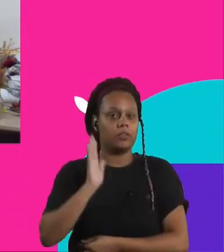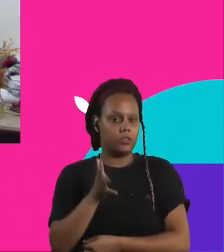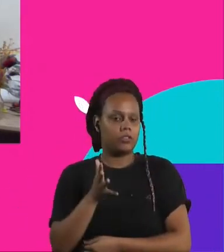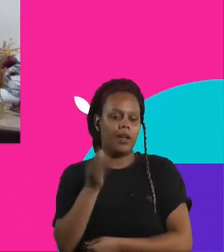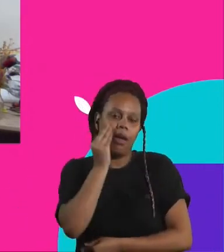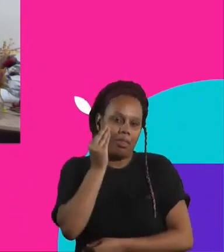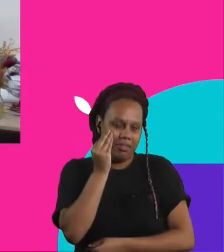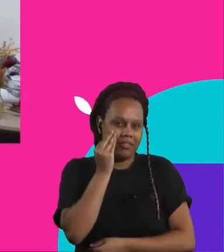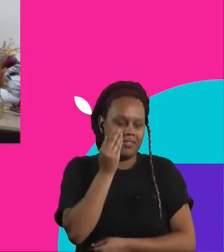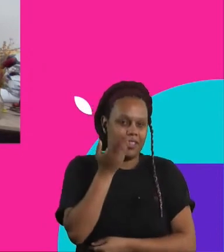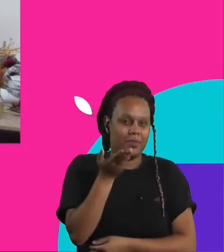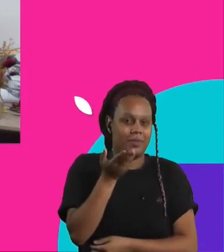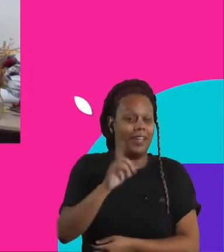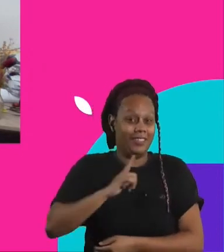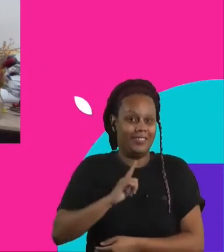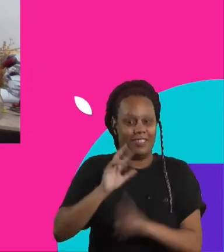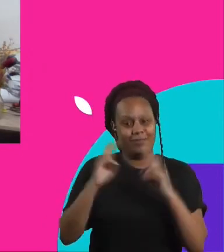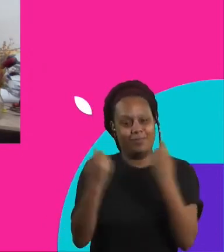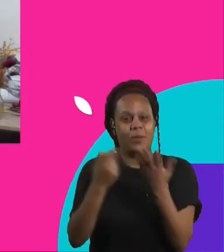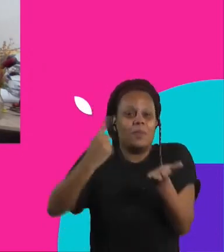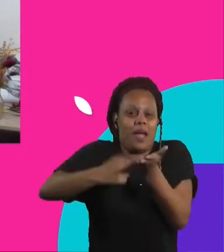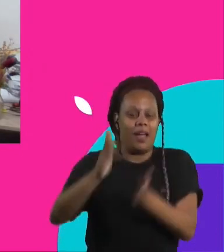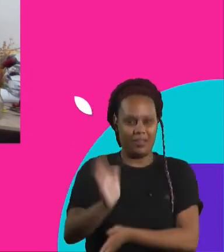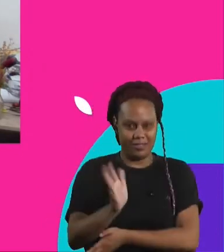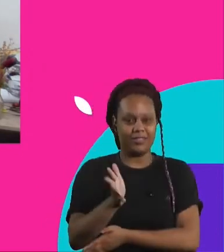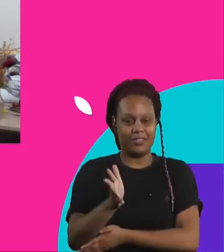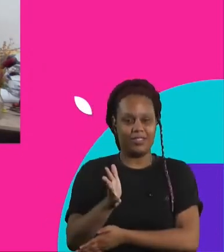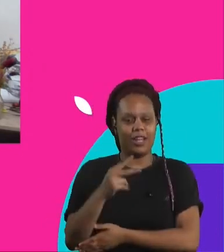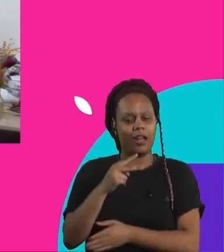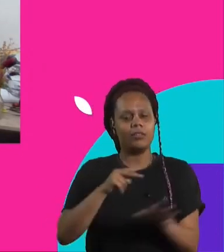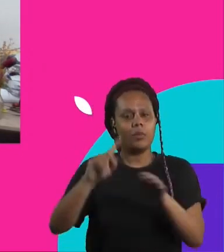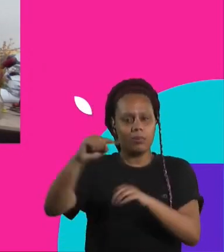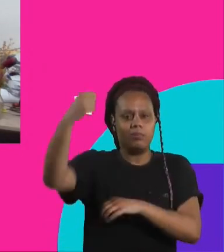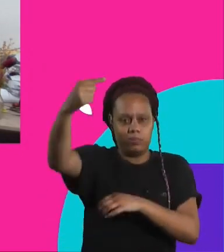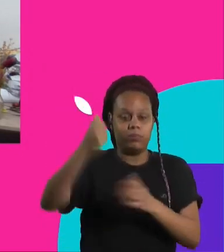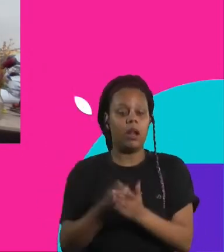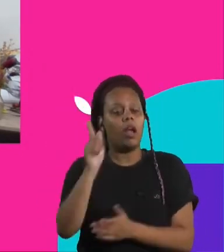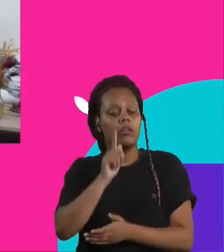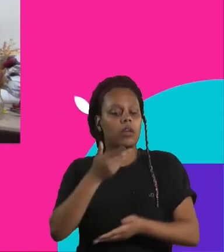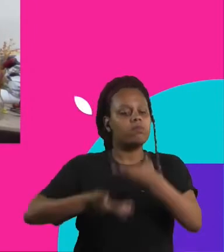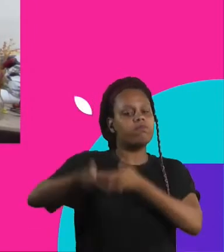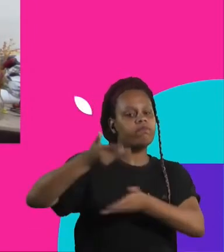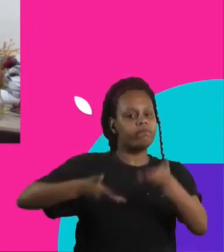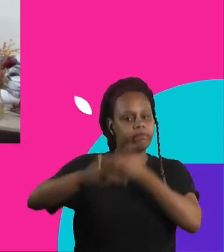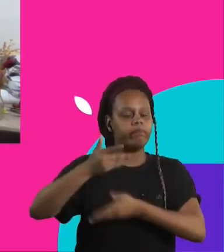e a gente até tem uma reunião marcada aí daqui a 2 semanas para que a gente continue desenvolvendo aí, trocando a nossa expertise.